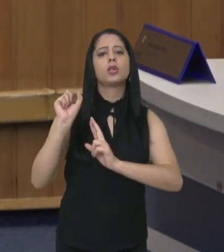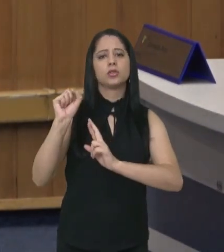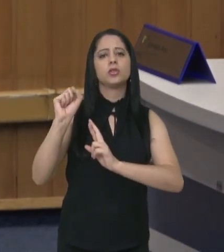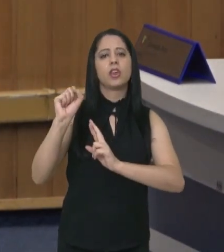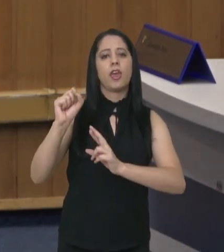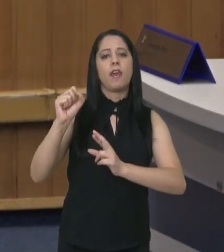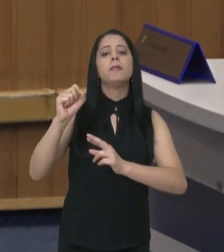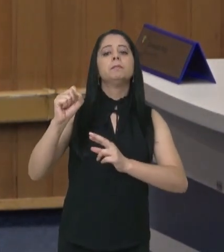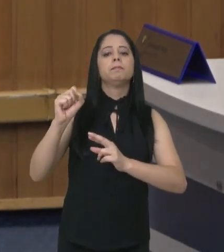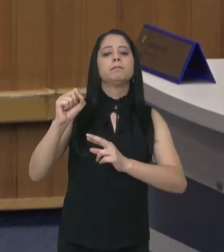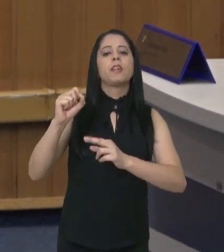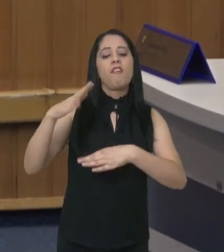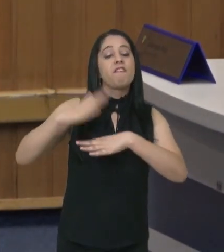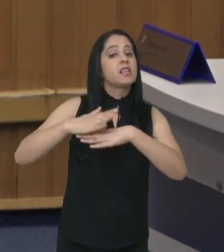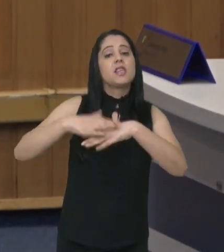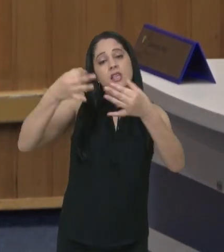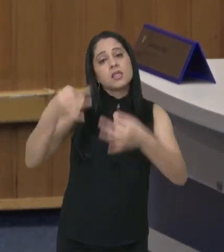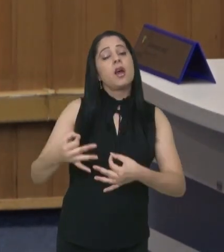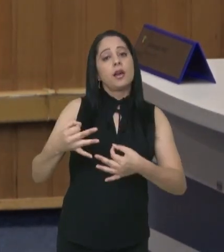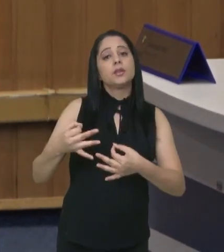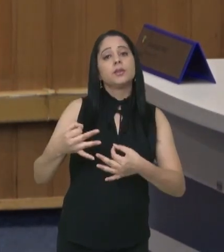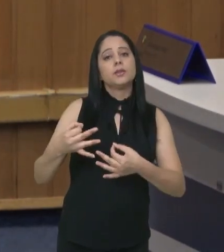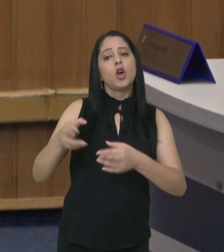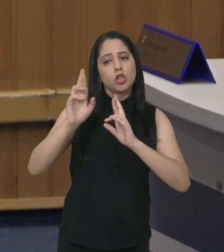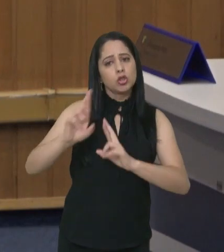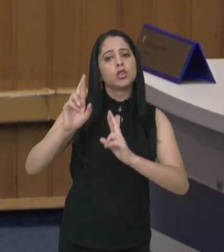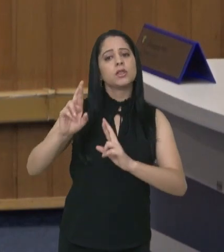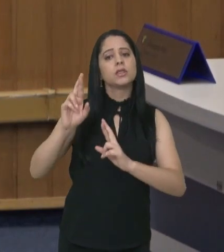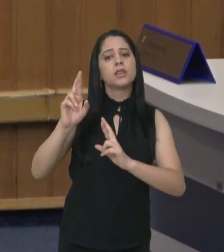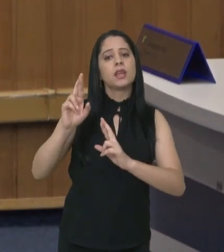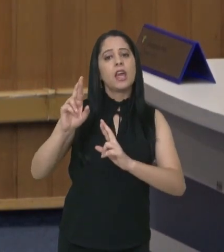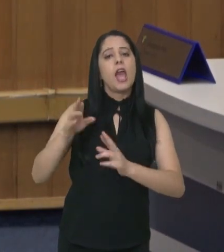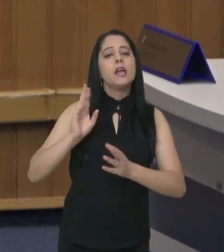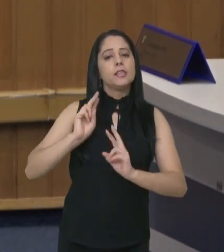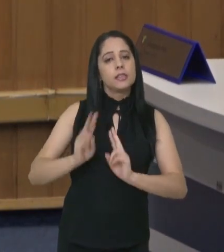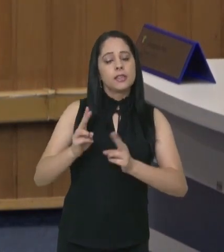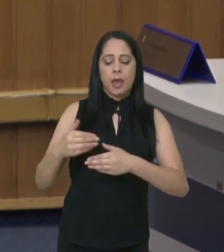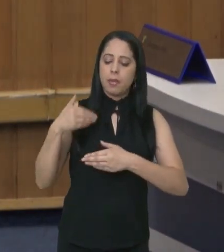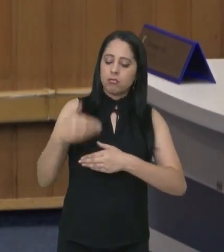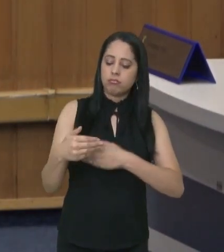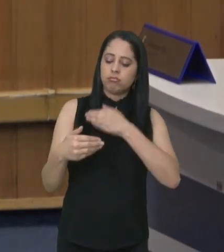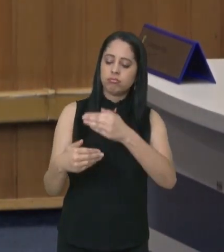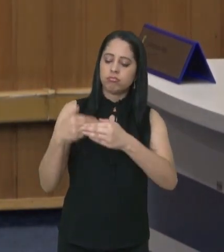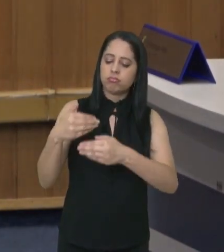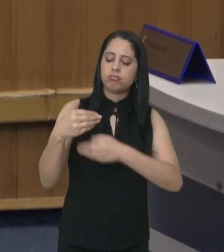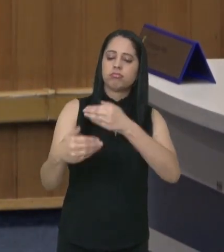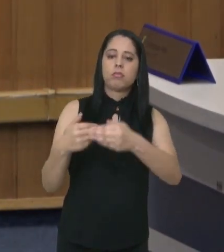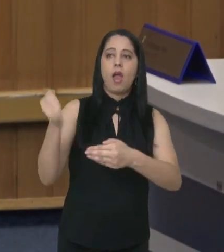vamos ver se o Lula vai fazer, a gente torce para que possa fazer cada vez mais para o Brasil. Isso